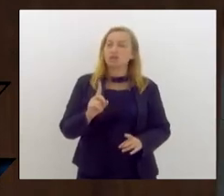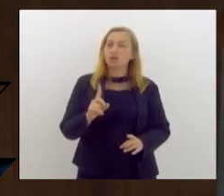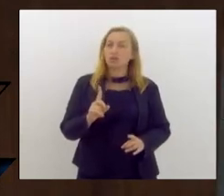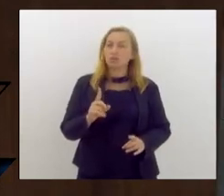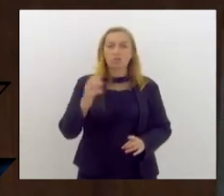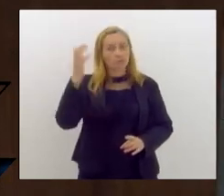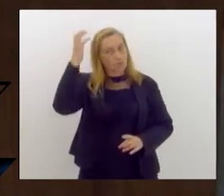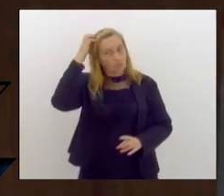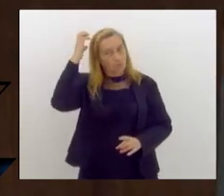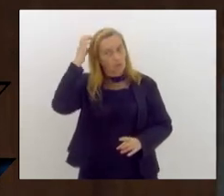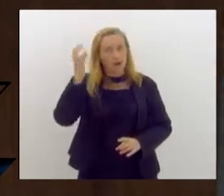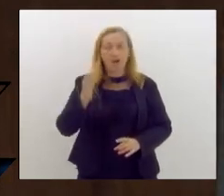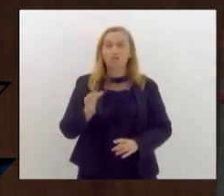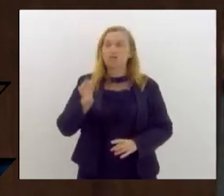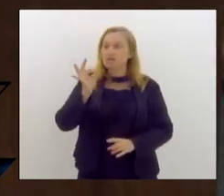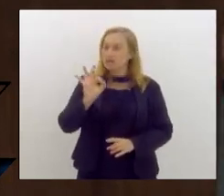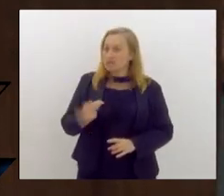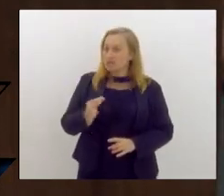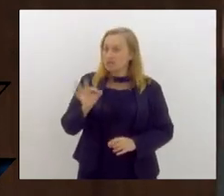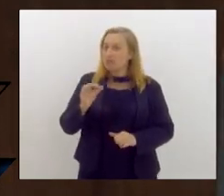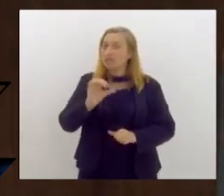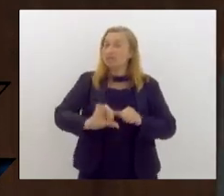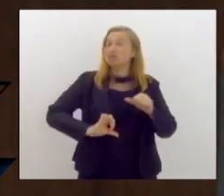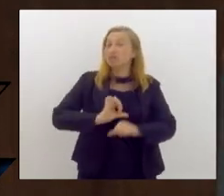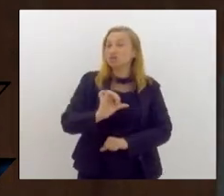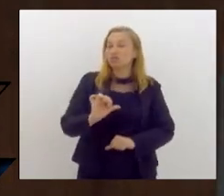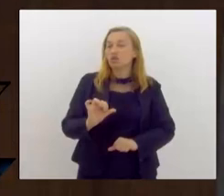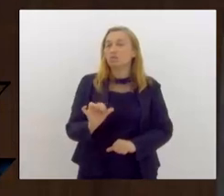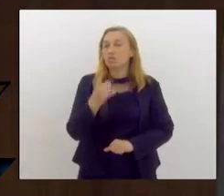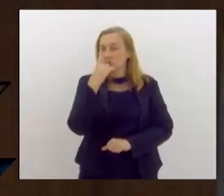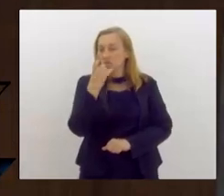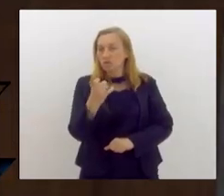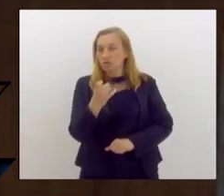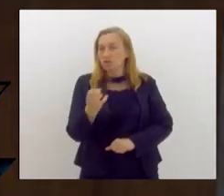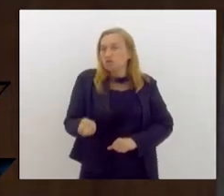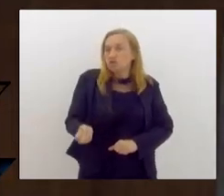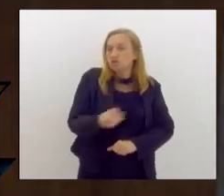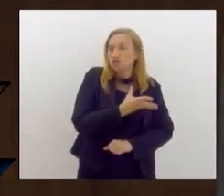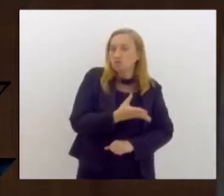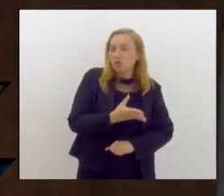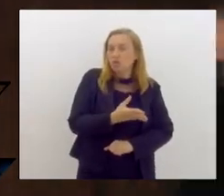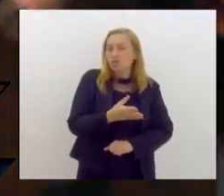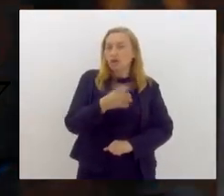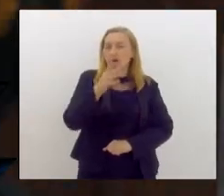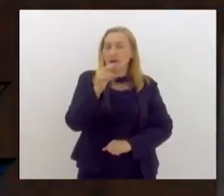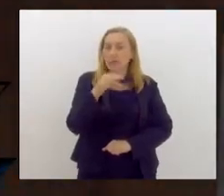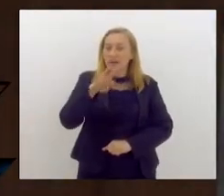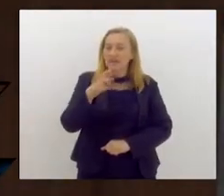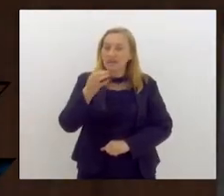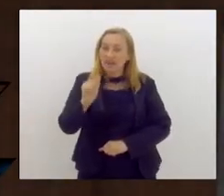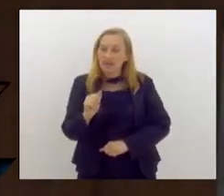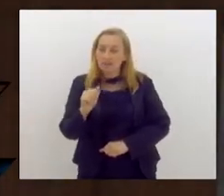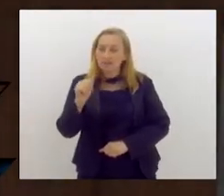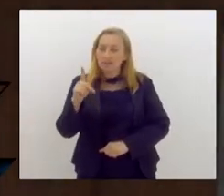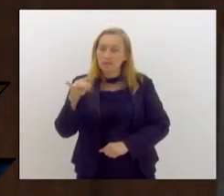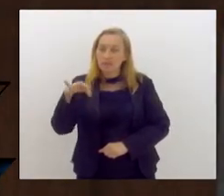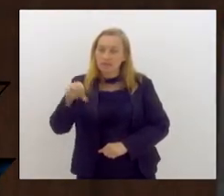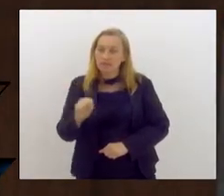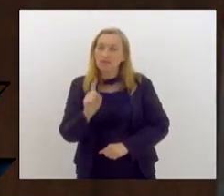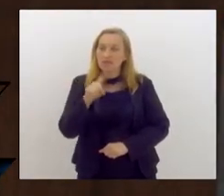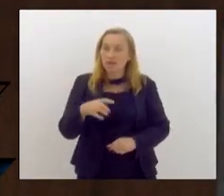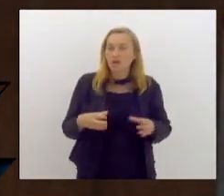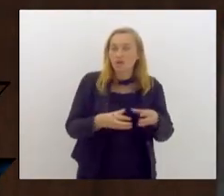que corretamente transformam o lixo em novas matérias-primas, que são as cooperativas. Eram